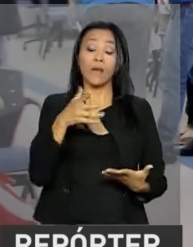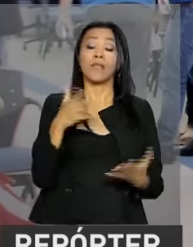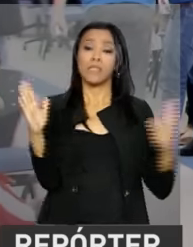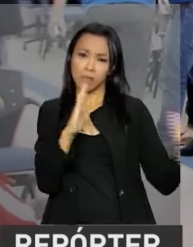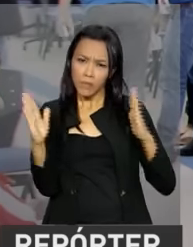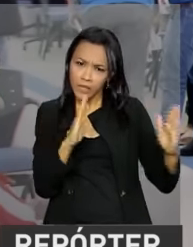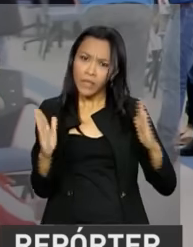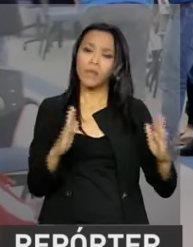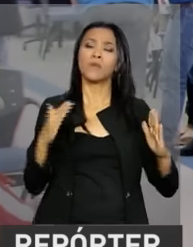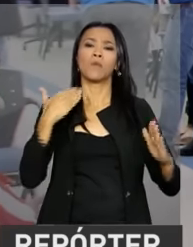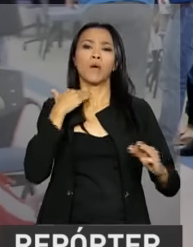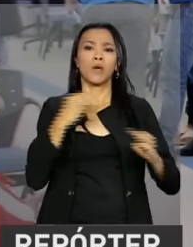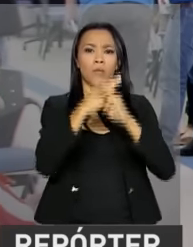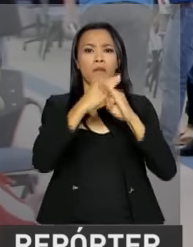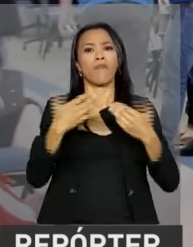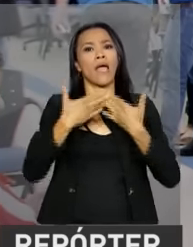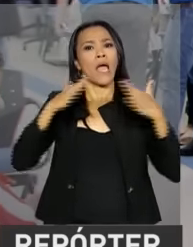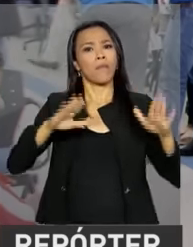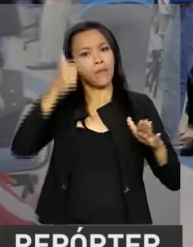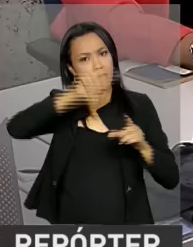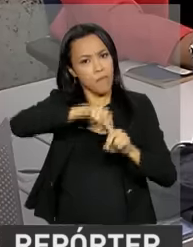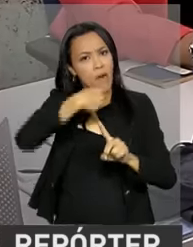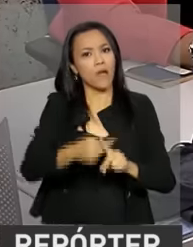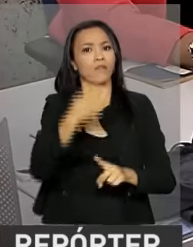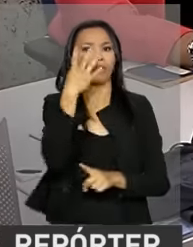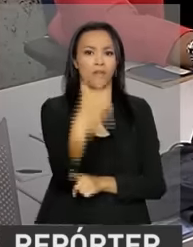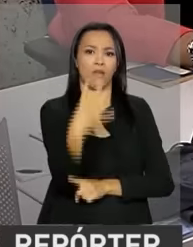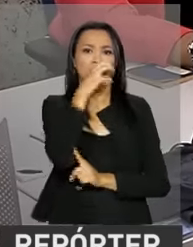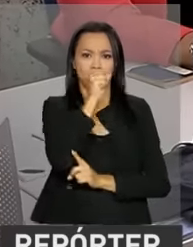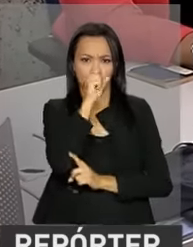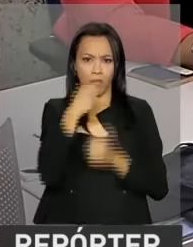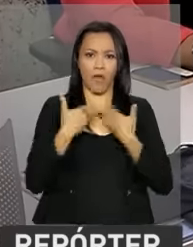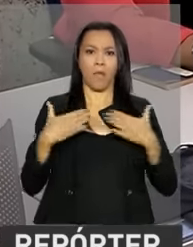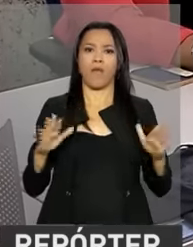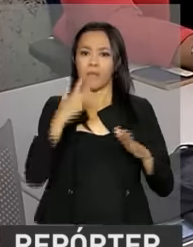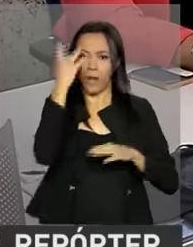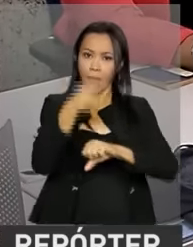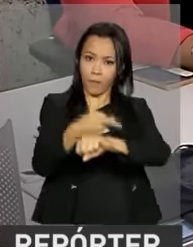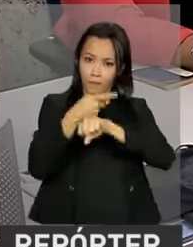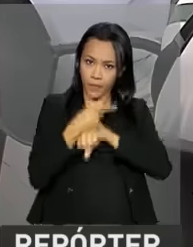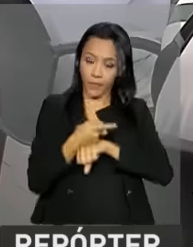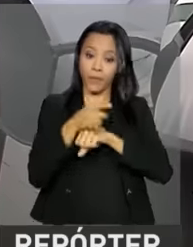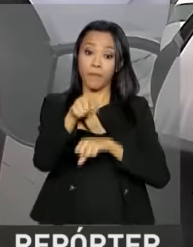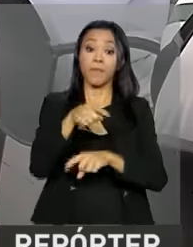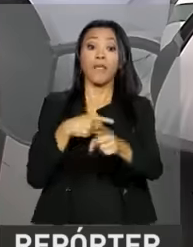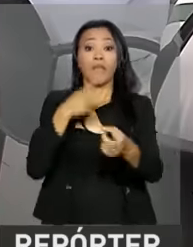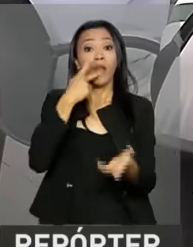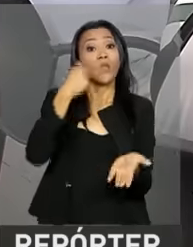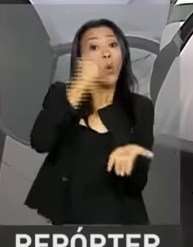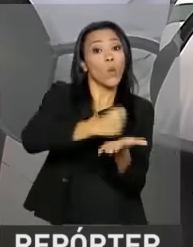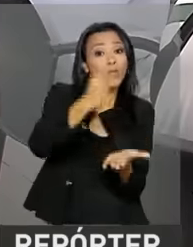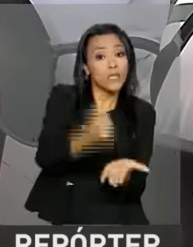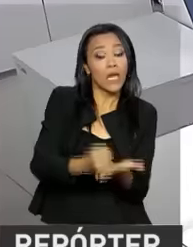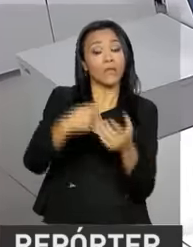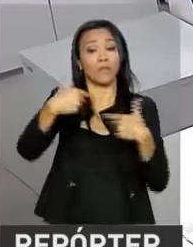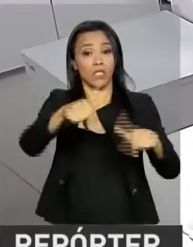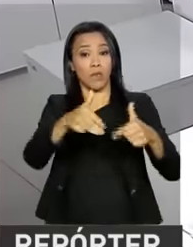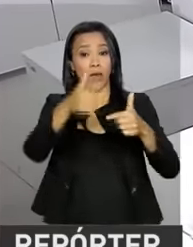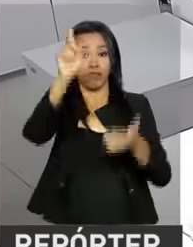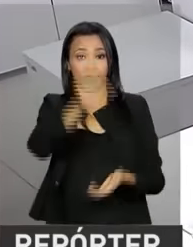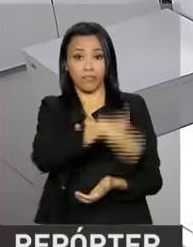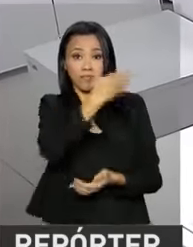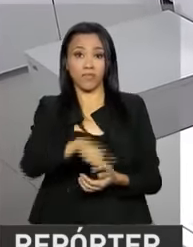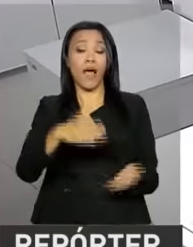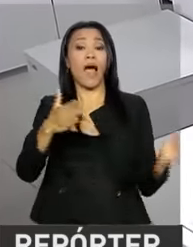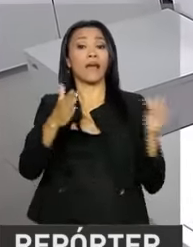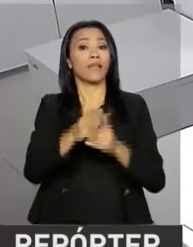Federal vão abrir em mais Quatro sábados os recursos de contas vinculadas a contratos de trabalhos encerrados até